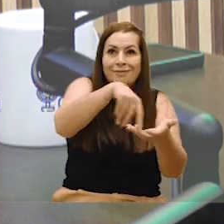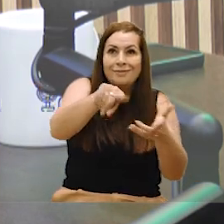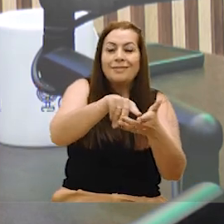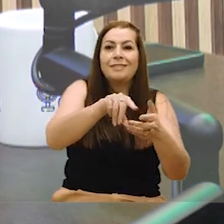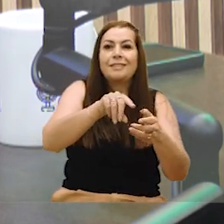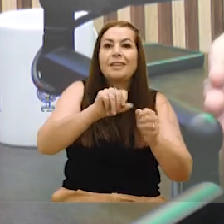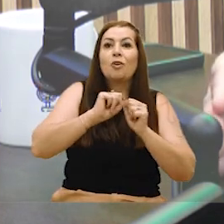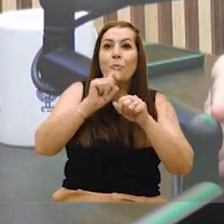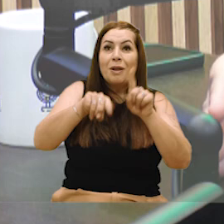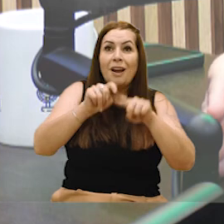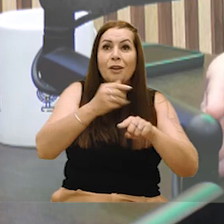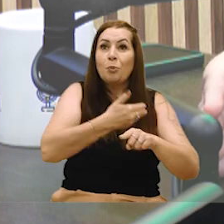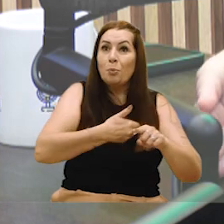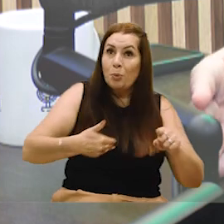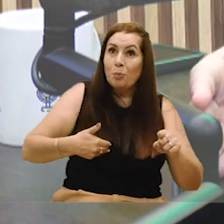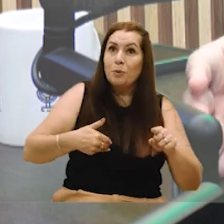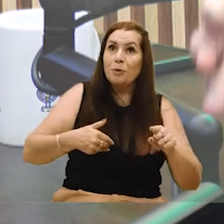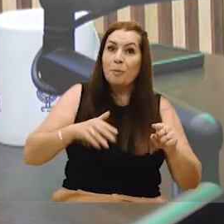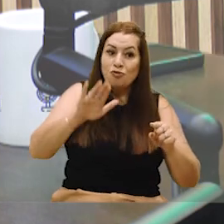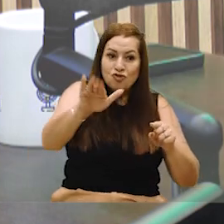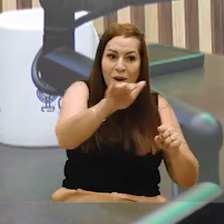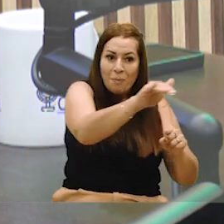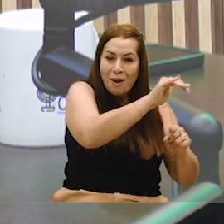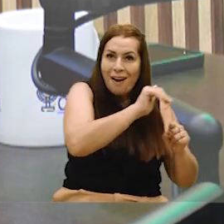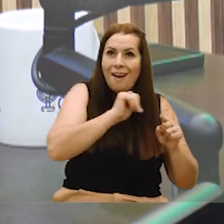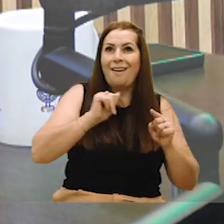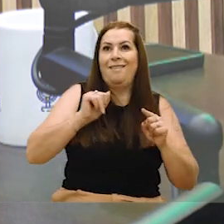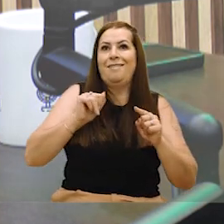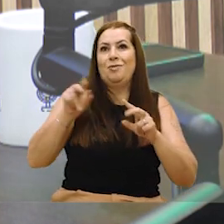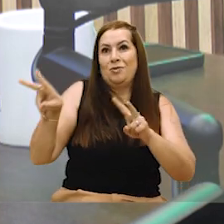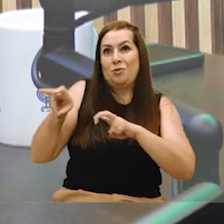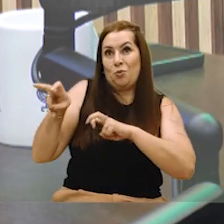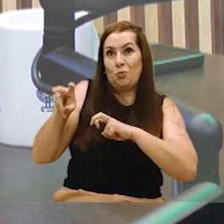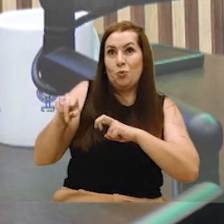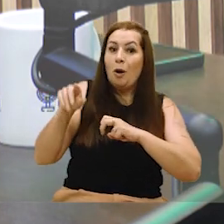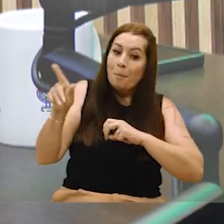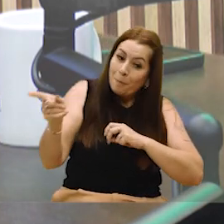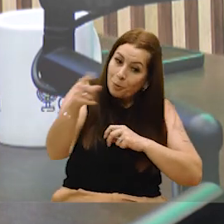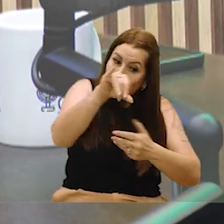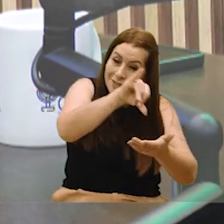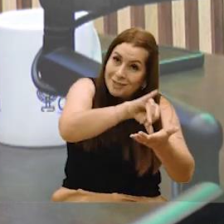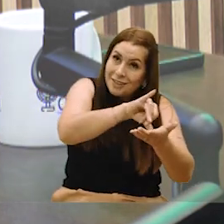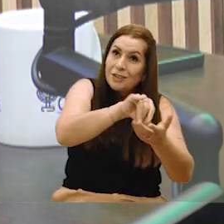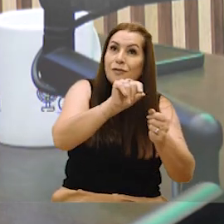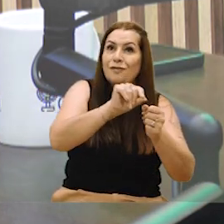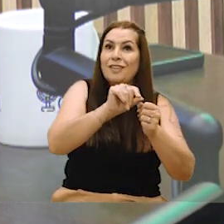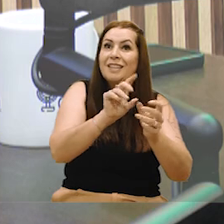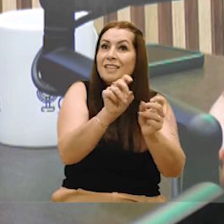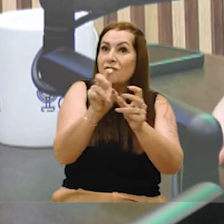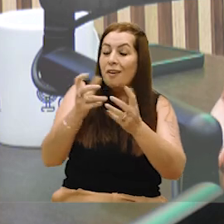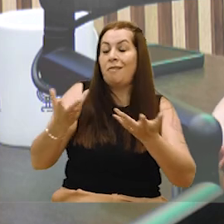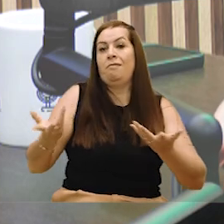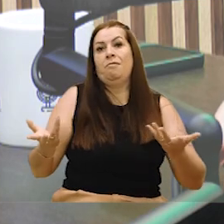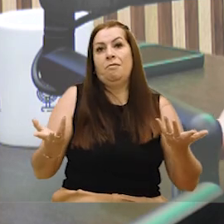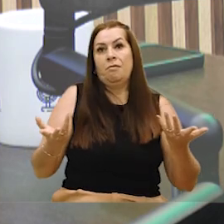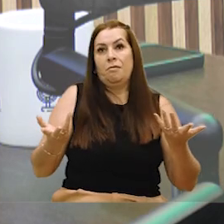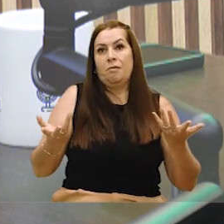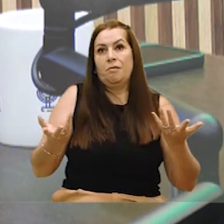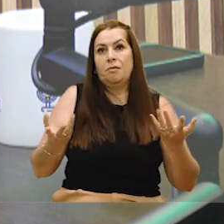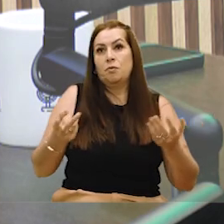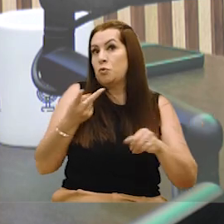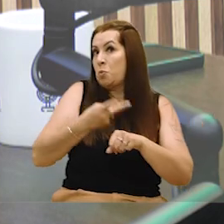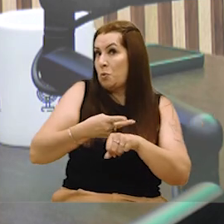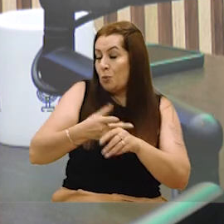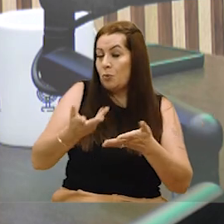só. Ter o mercado público para trazer os nossos produtores para o centro e poder fazer suas vendas,